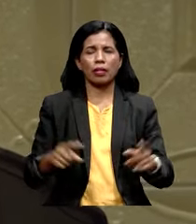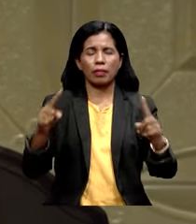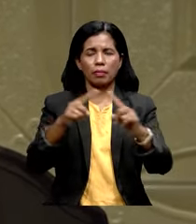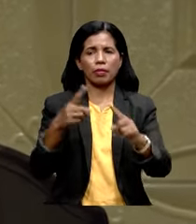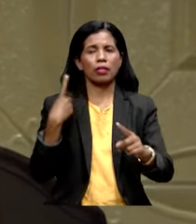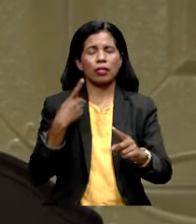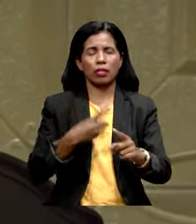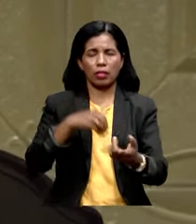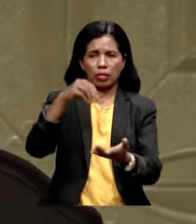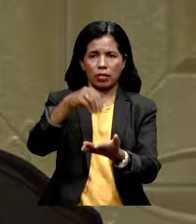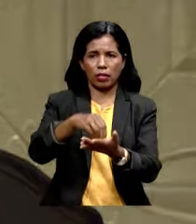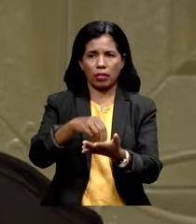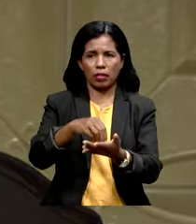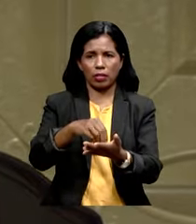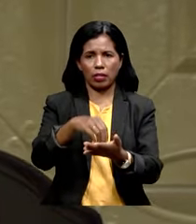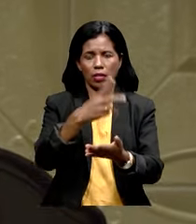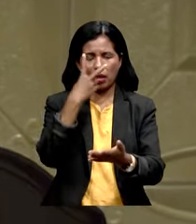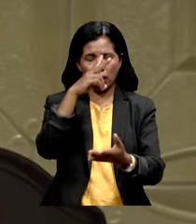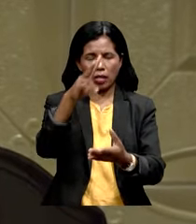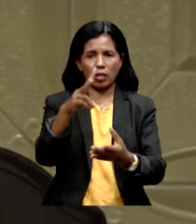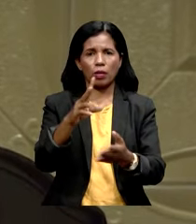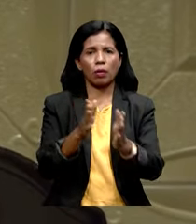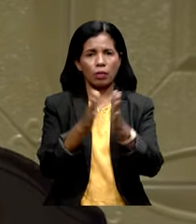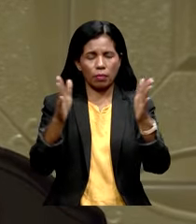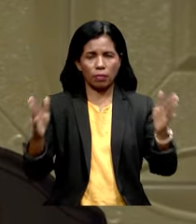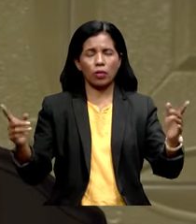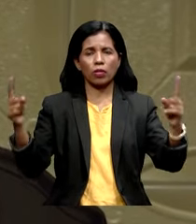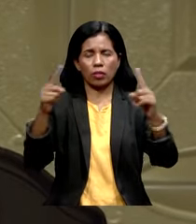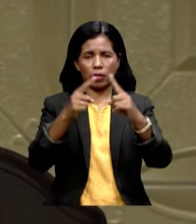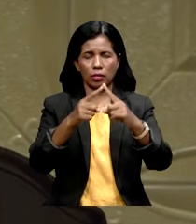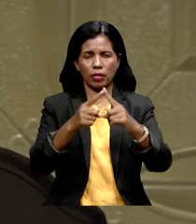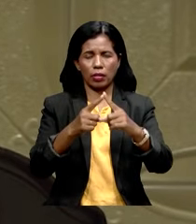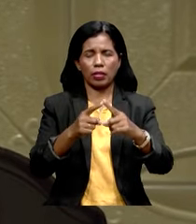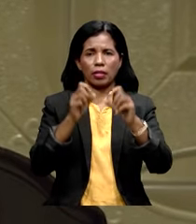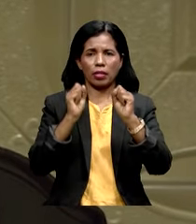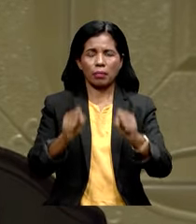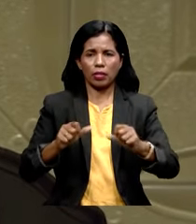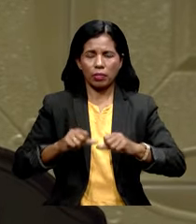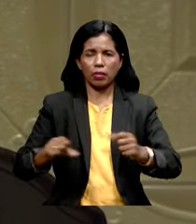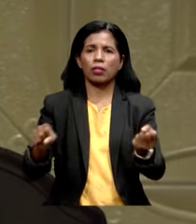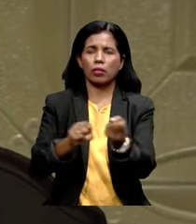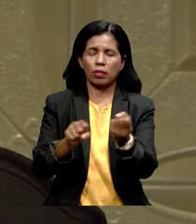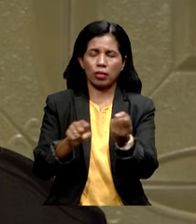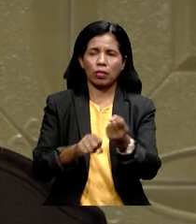que permite concorrência, não é bote liu, onde ele contribui